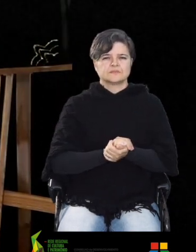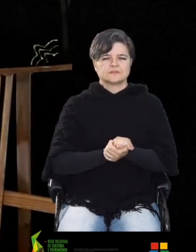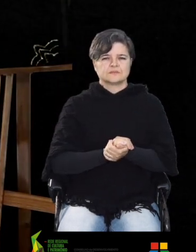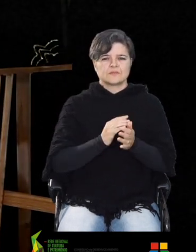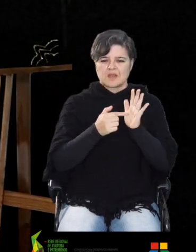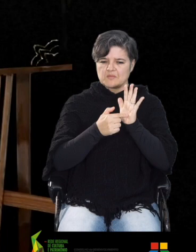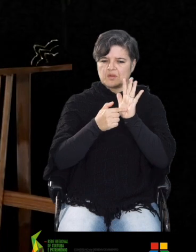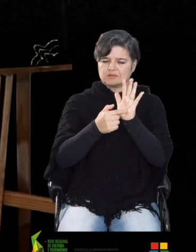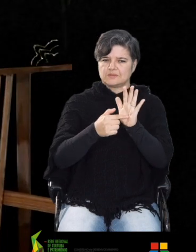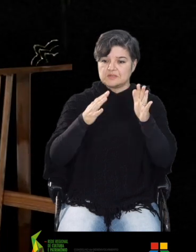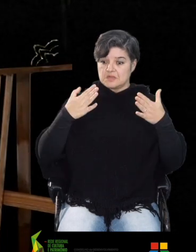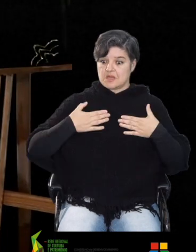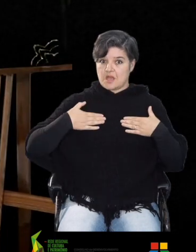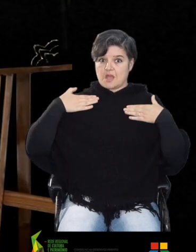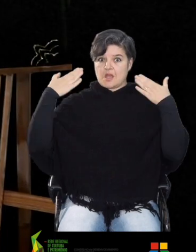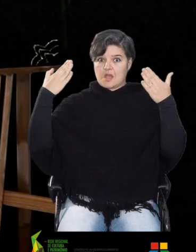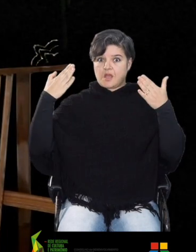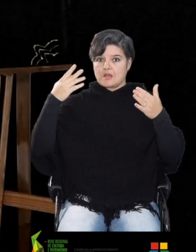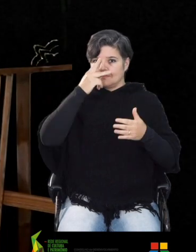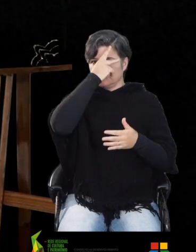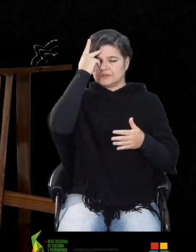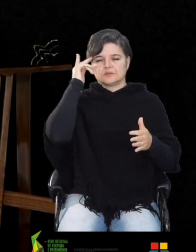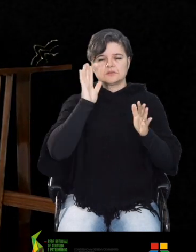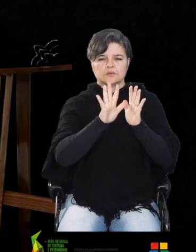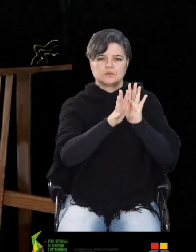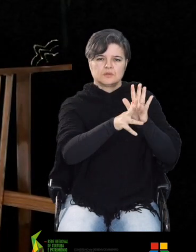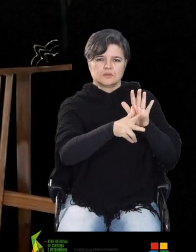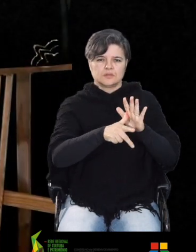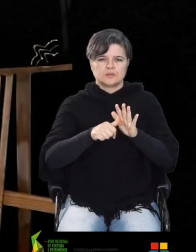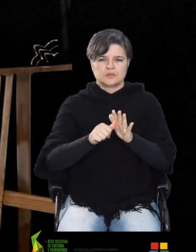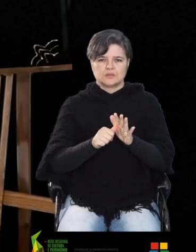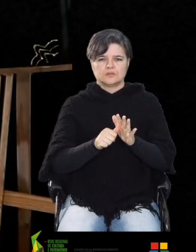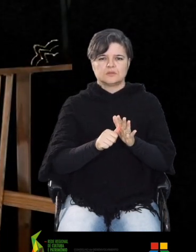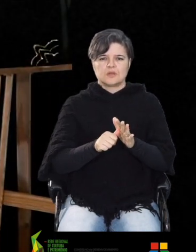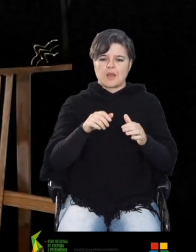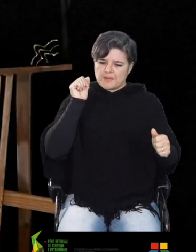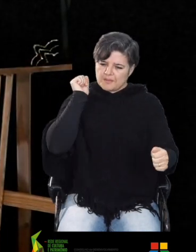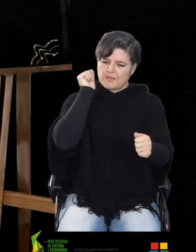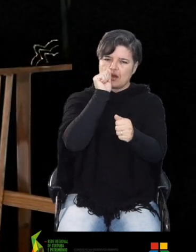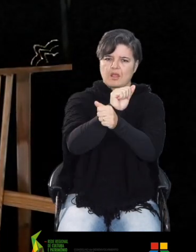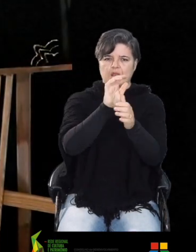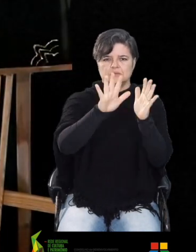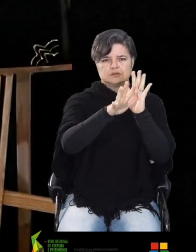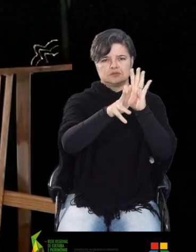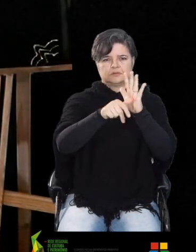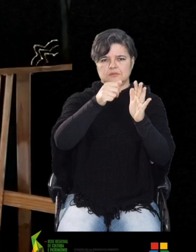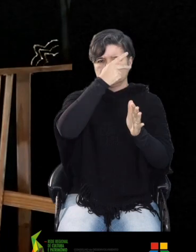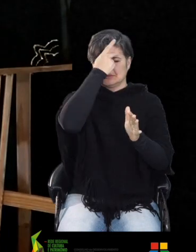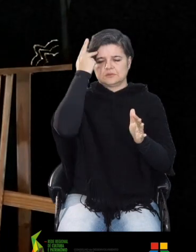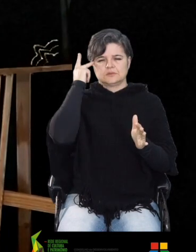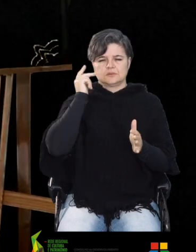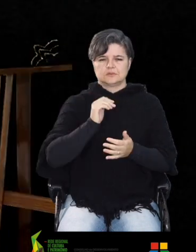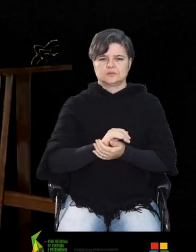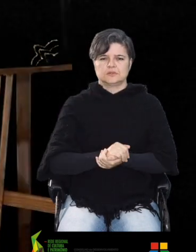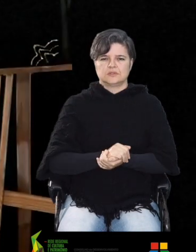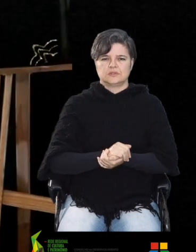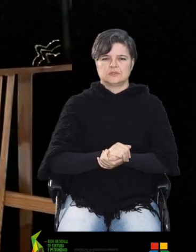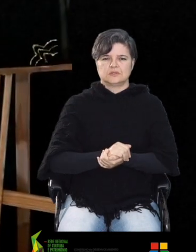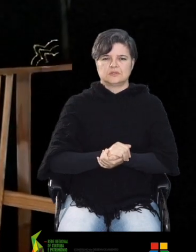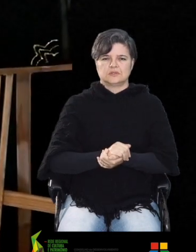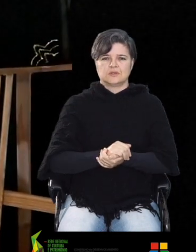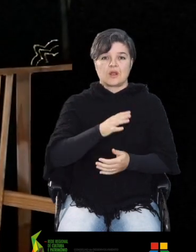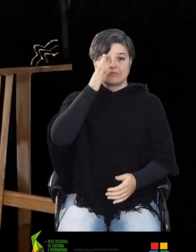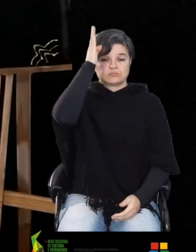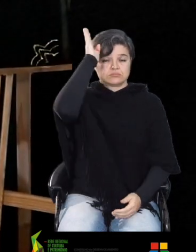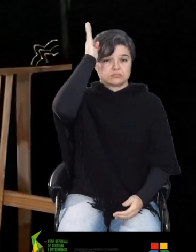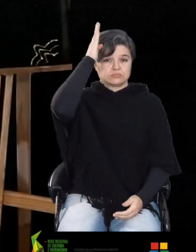pegar naqueles esquadrões para eles parar de jogar então o